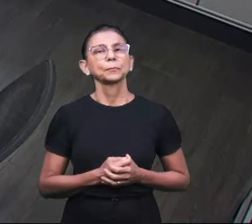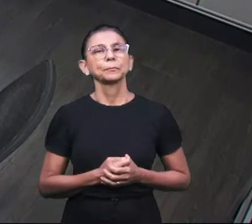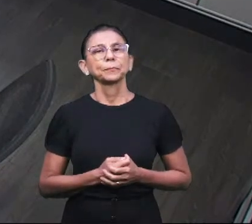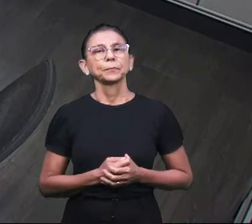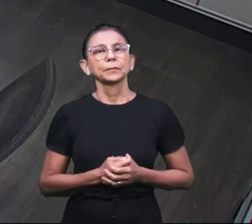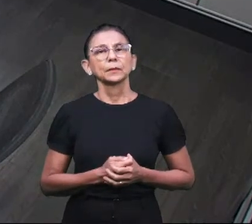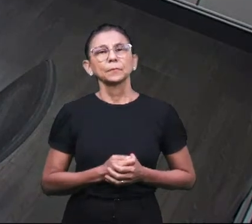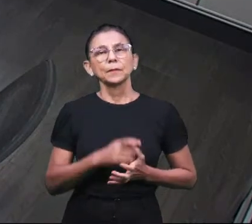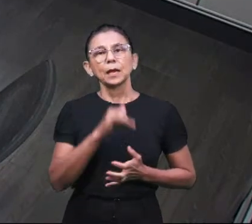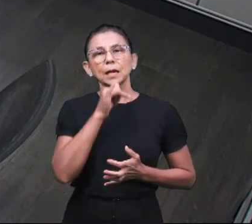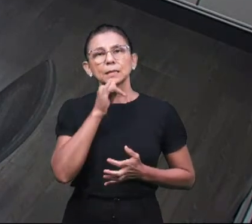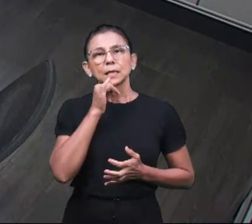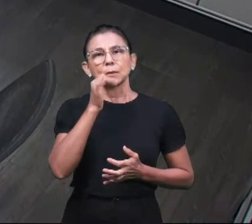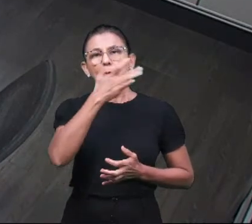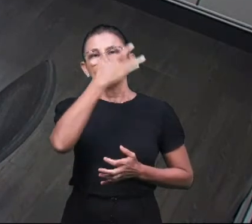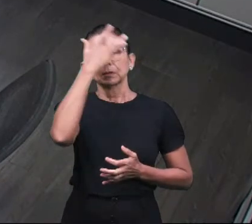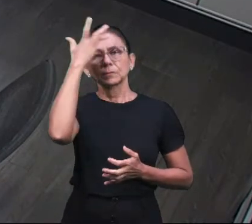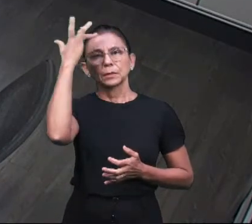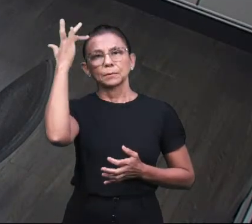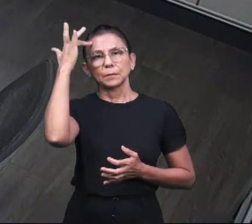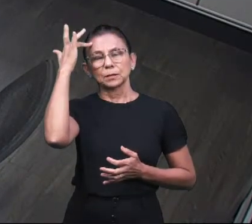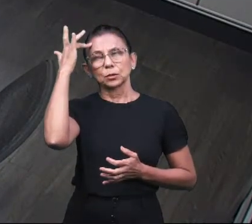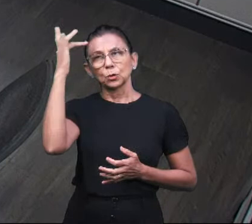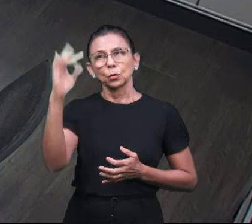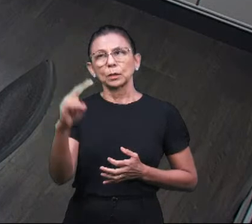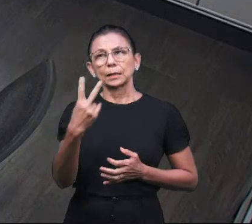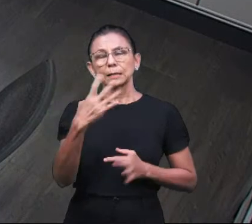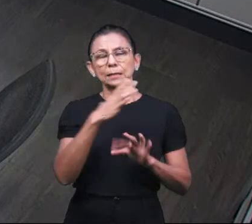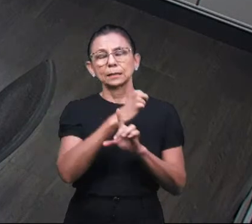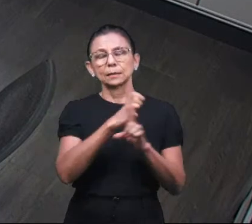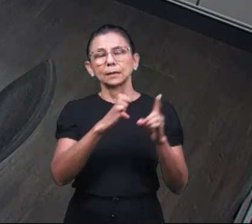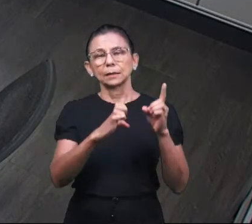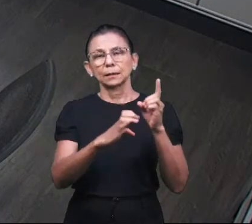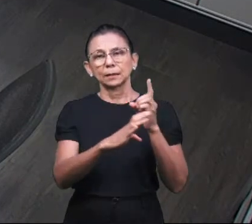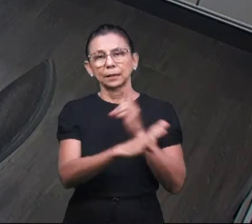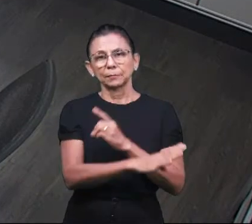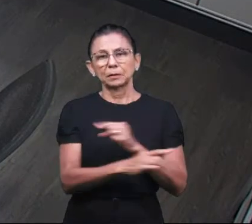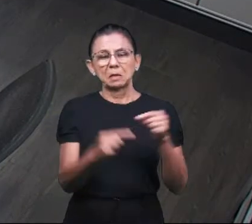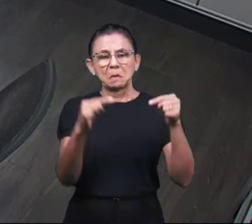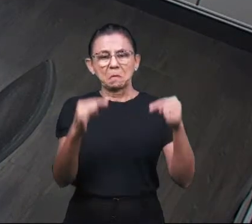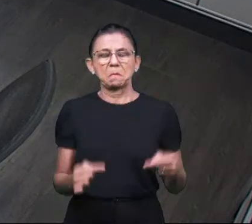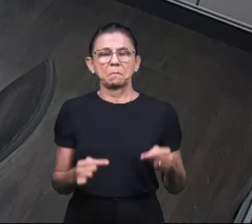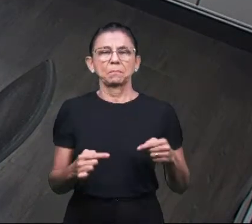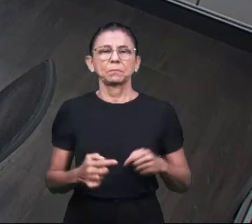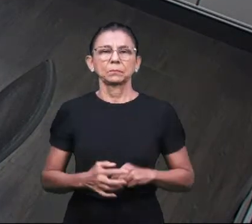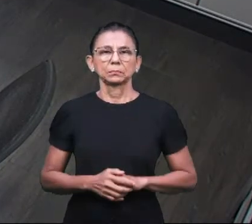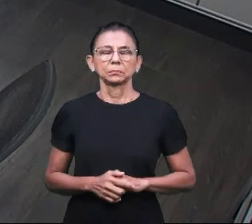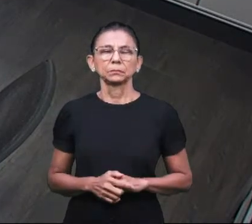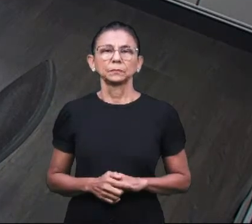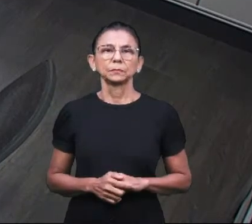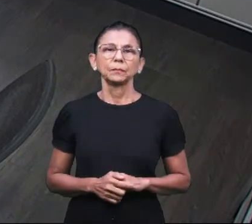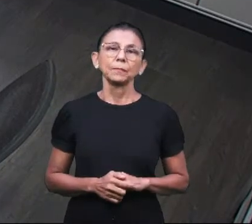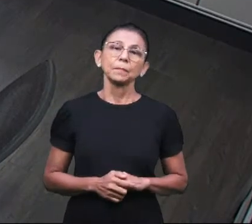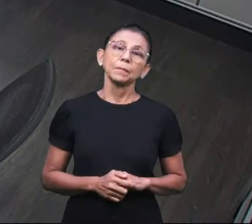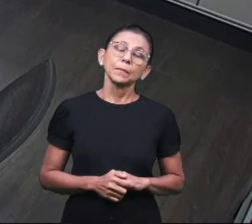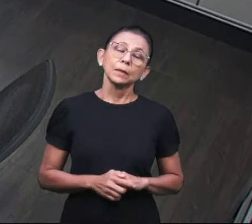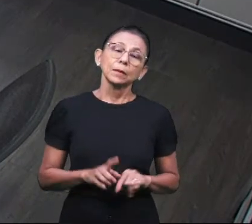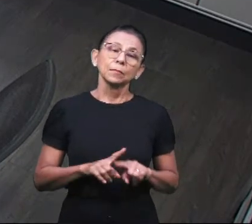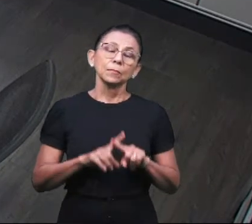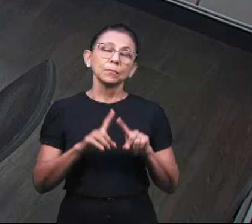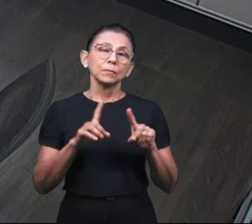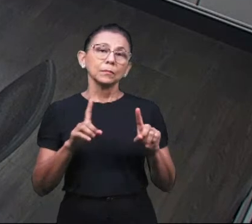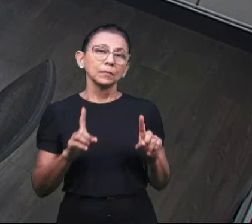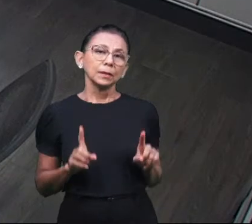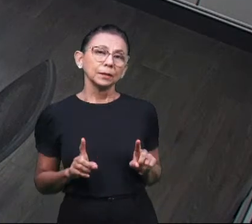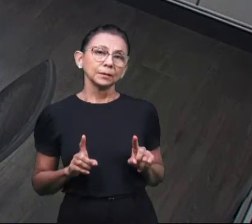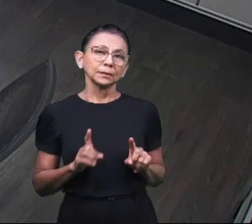escola bíblica dominical. Mas aqueles que não o fazem, aqueles que estão vivendo essa experiência,